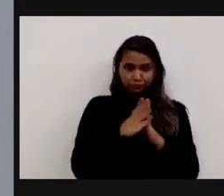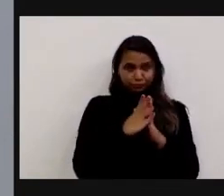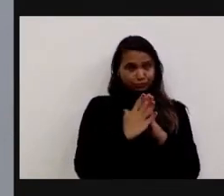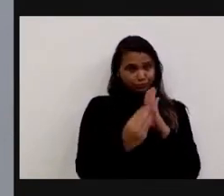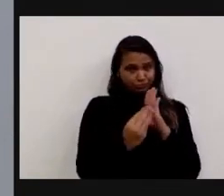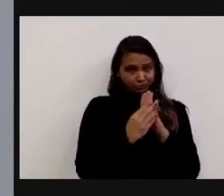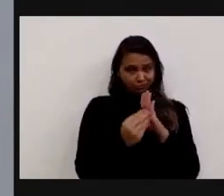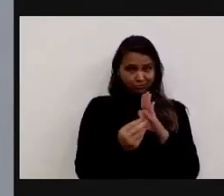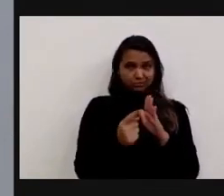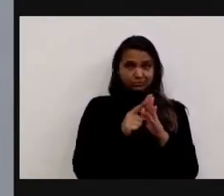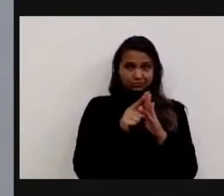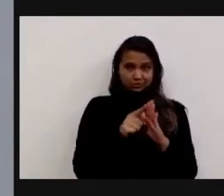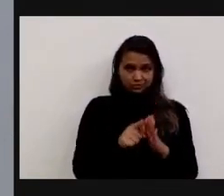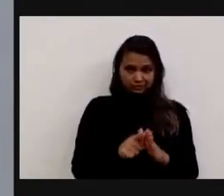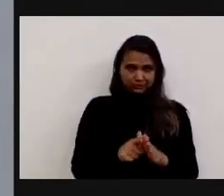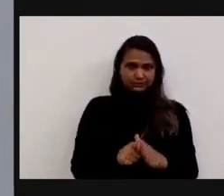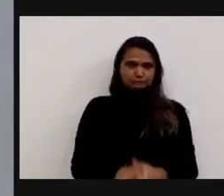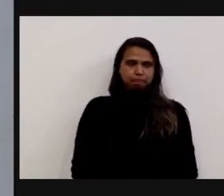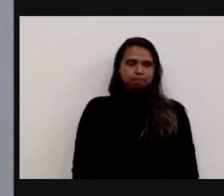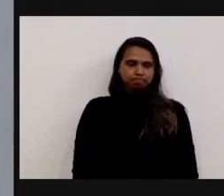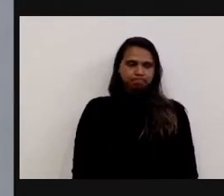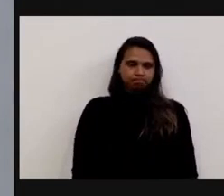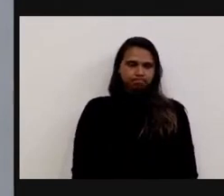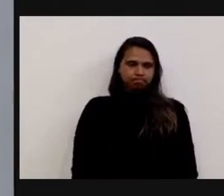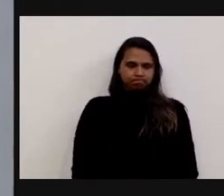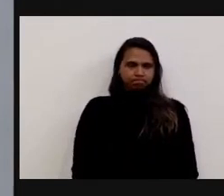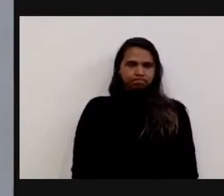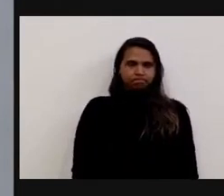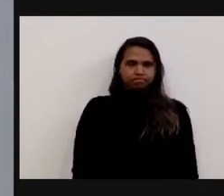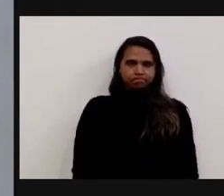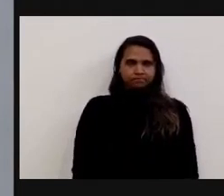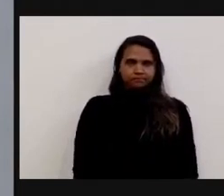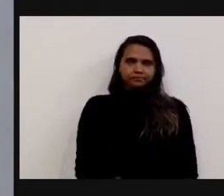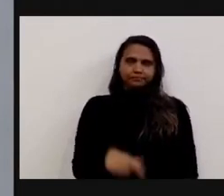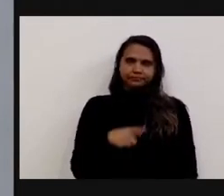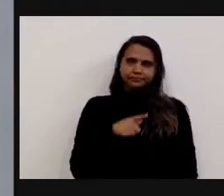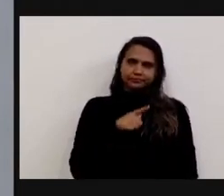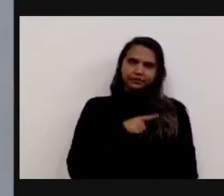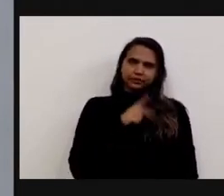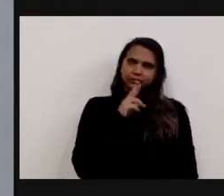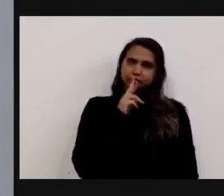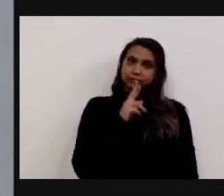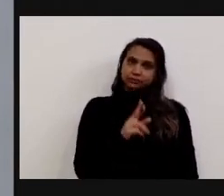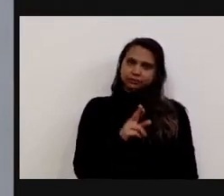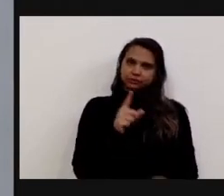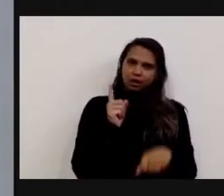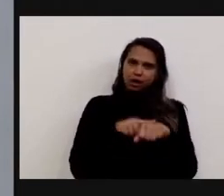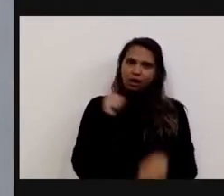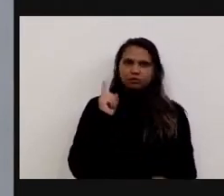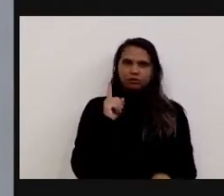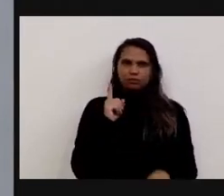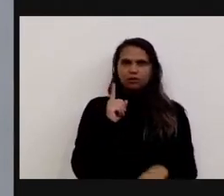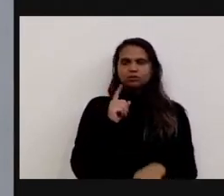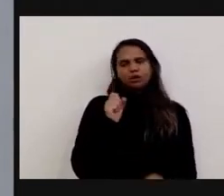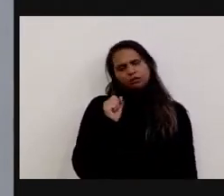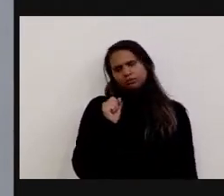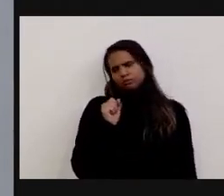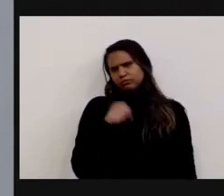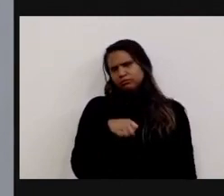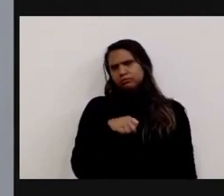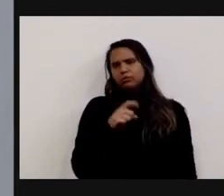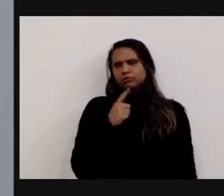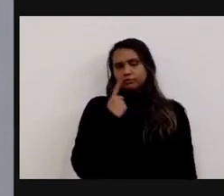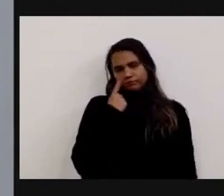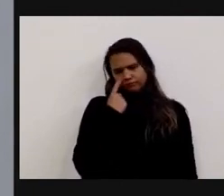de pesquisa de clima né quando a pesquisa de clima ela tem as respostas mais automáticas né Aí sim você